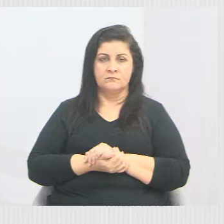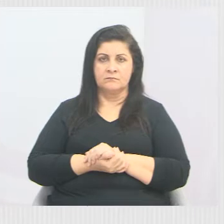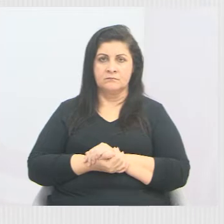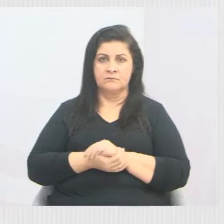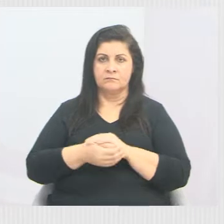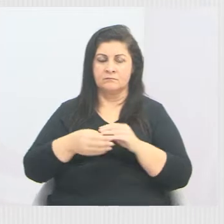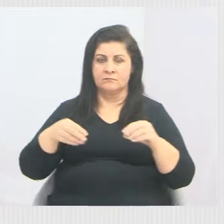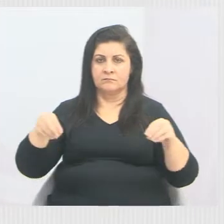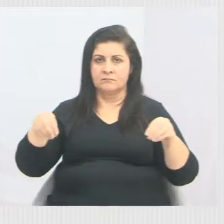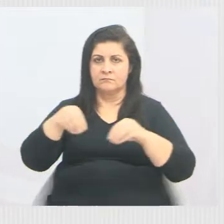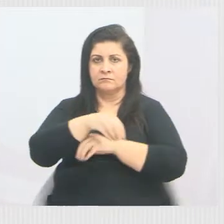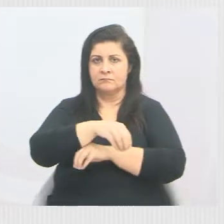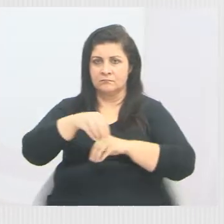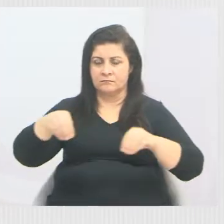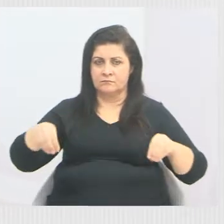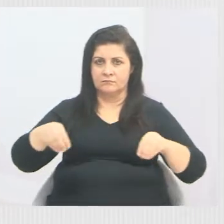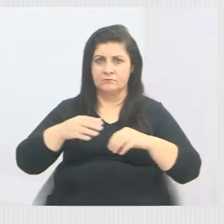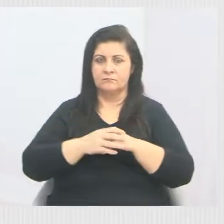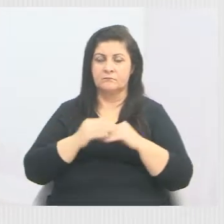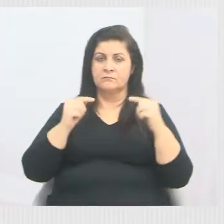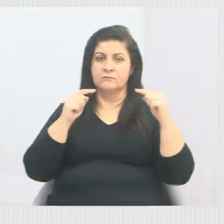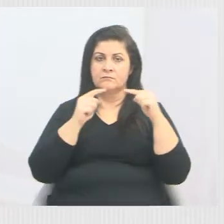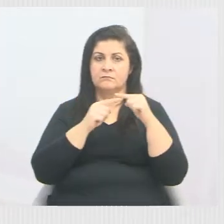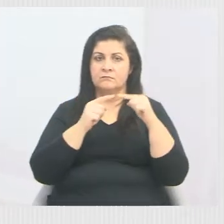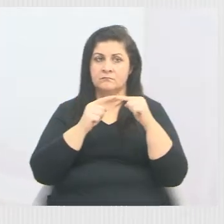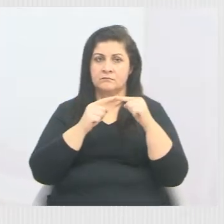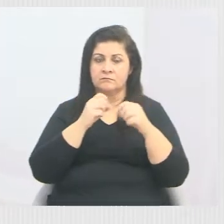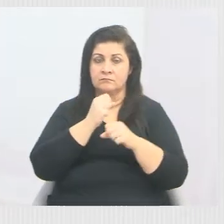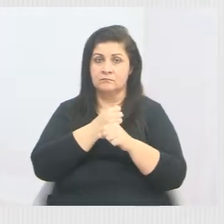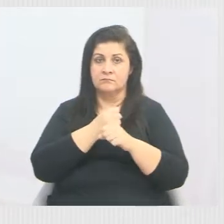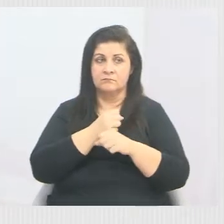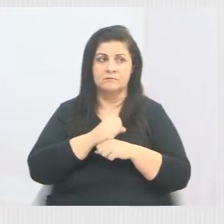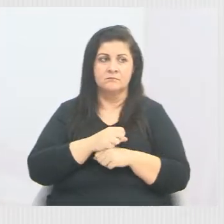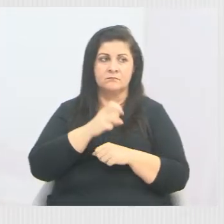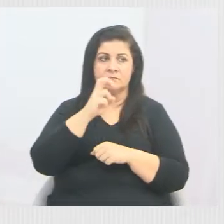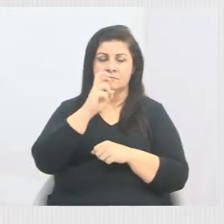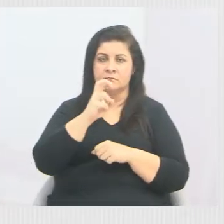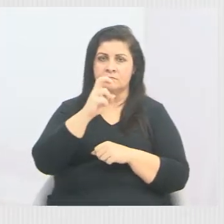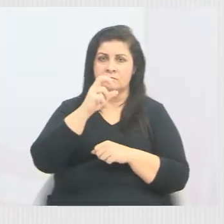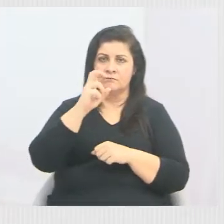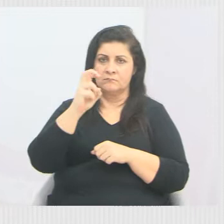Transferências correntes. Meta anual orçada,